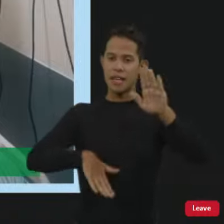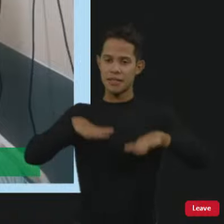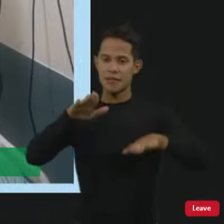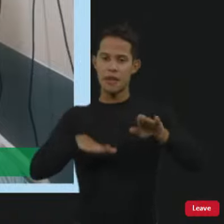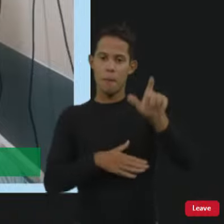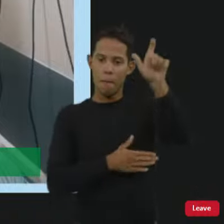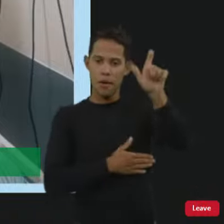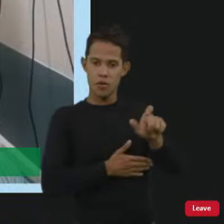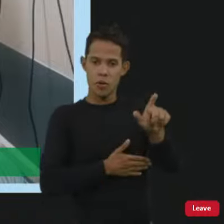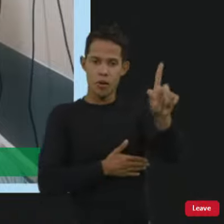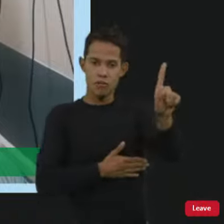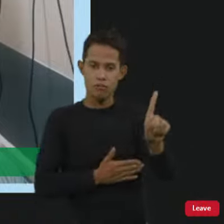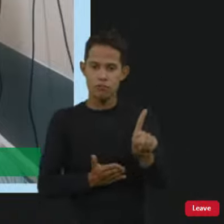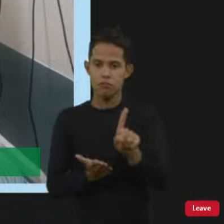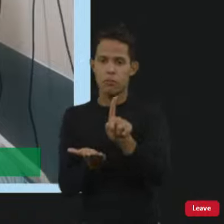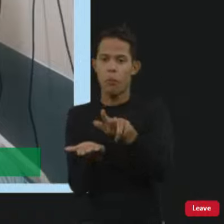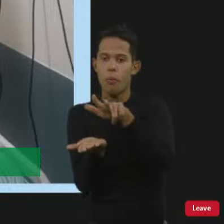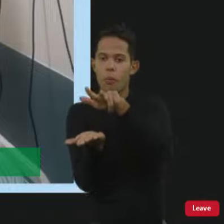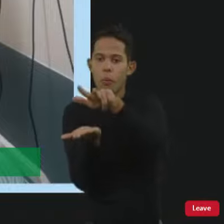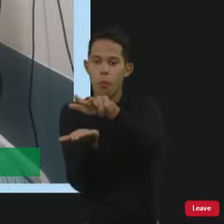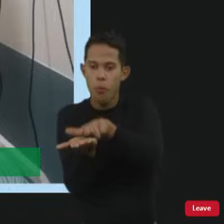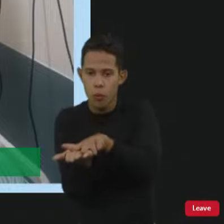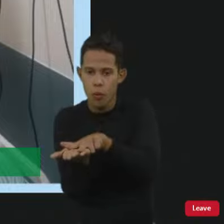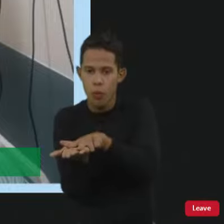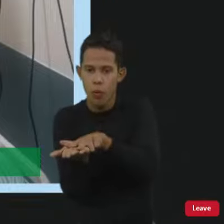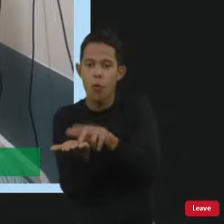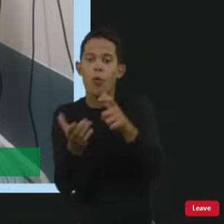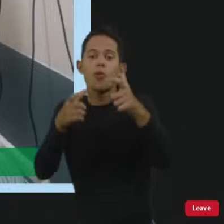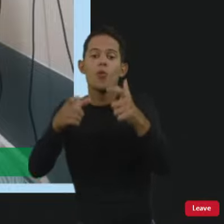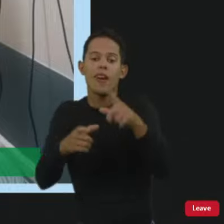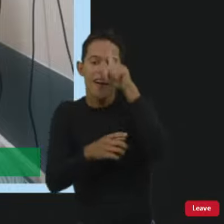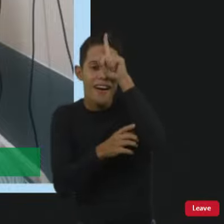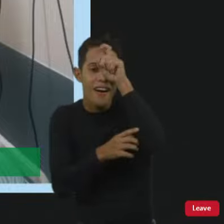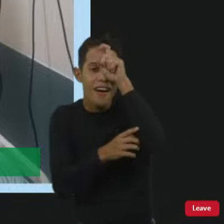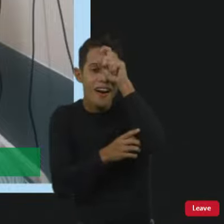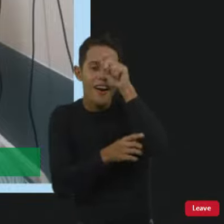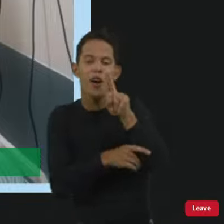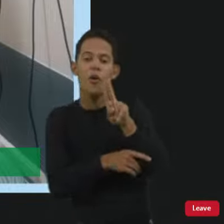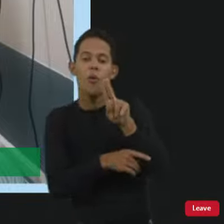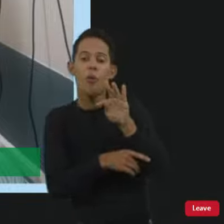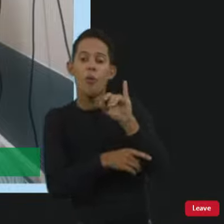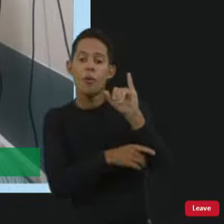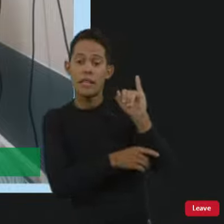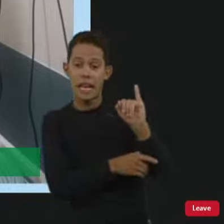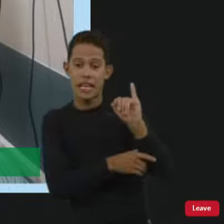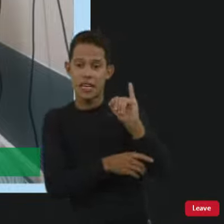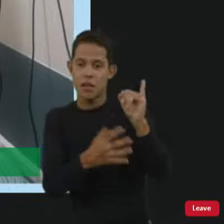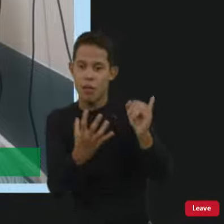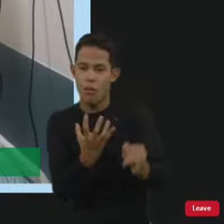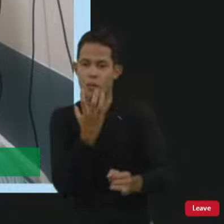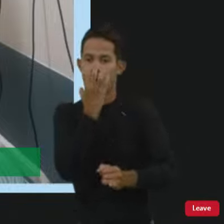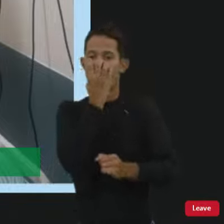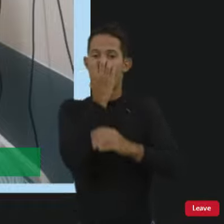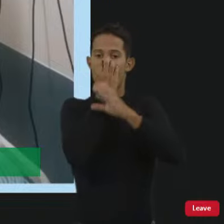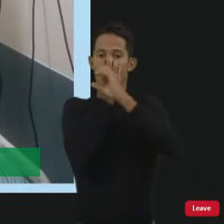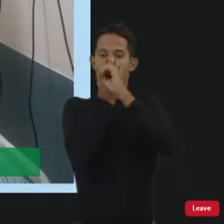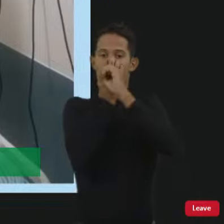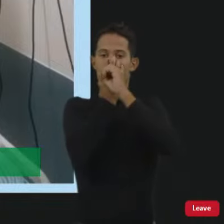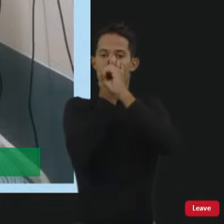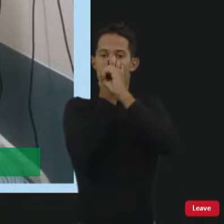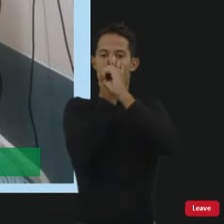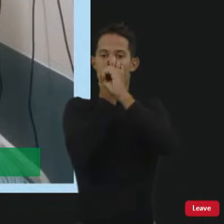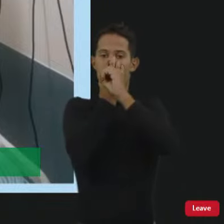hospitalizados e são colocados em UTI, né, pois eles são entubados e o risco de óbito é bem elevado nessas crises